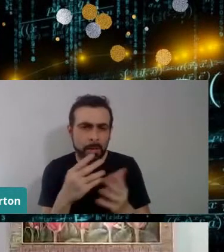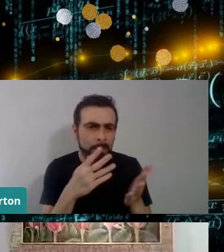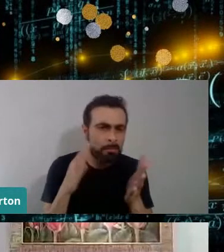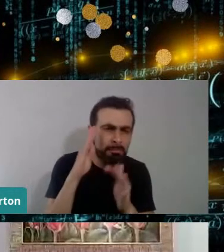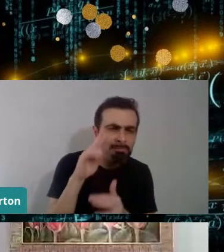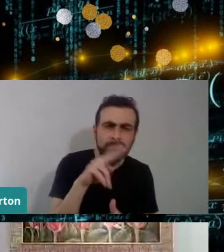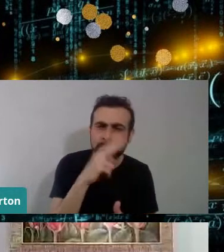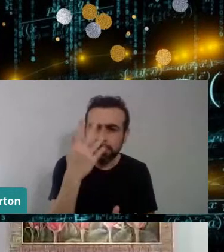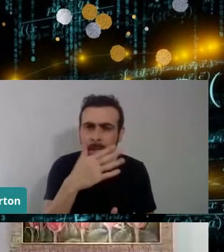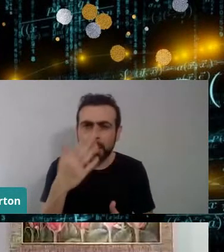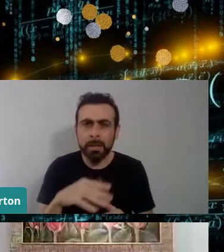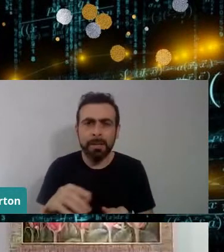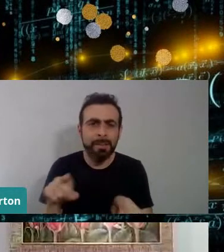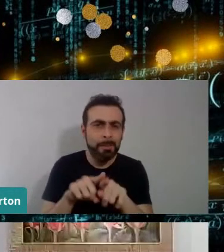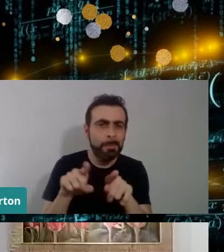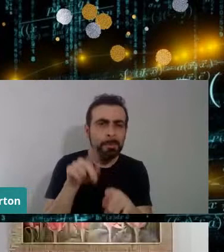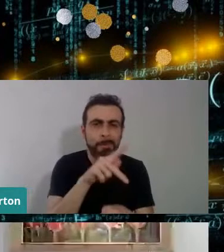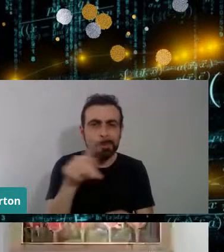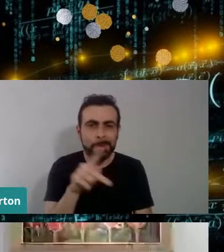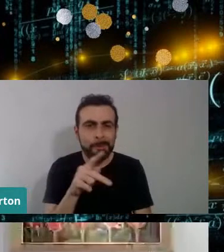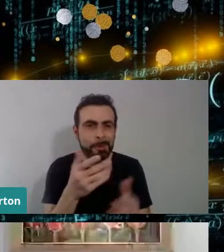estou vendo. Boa noite, professor Koga.